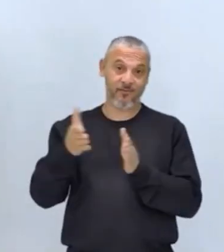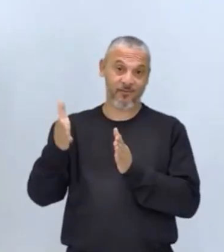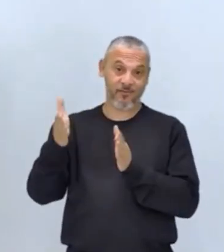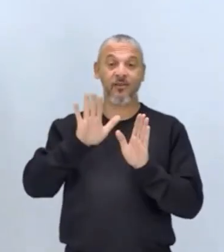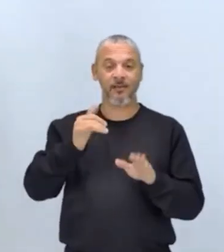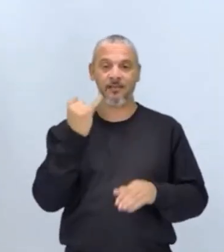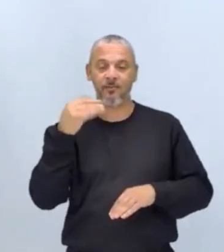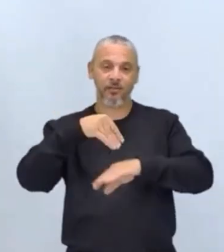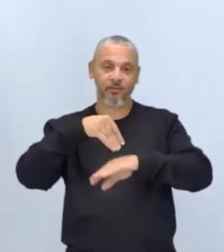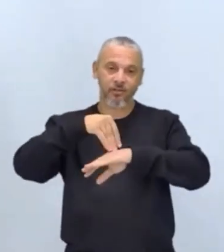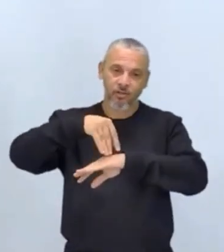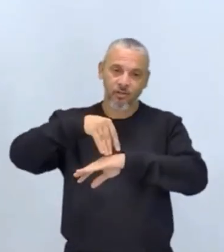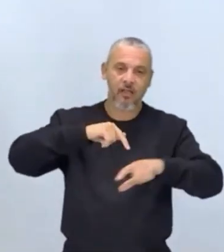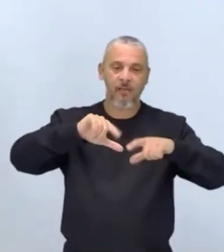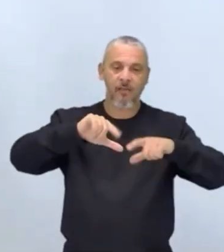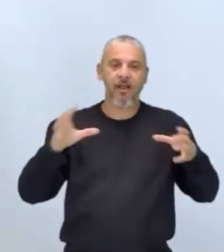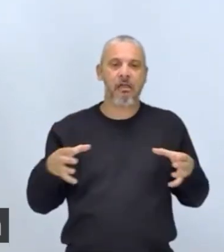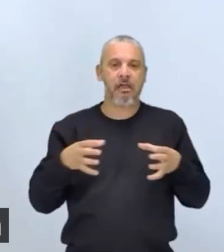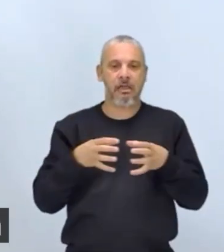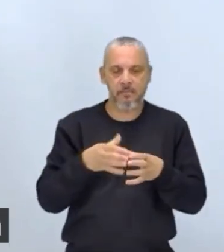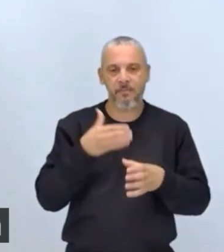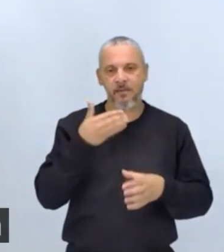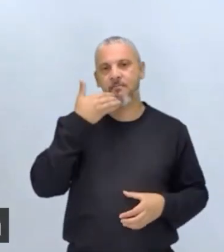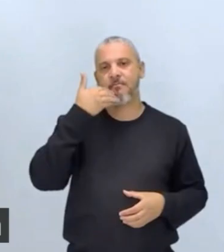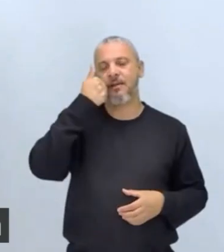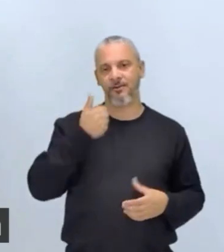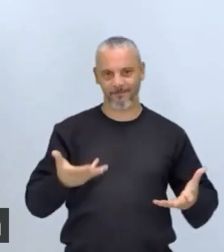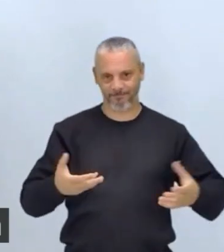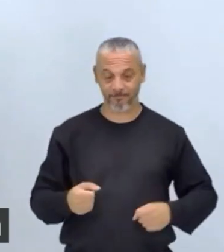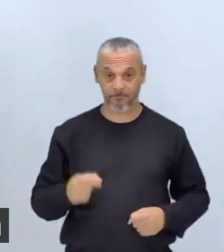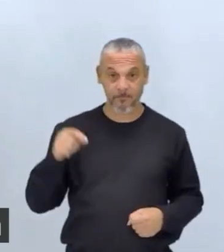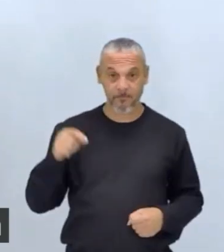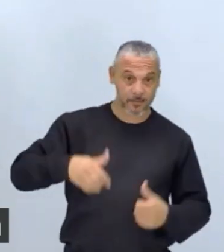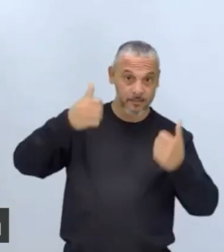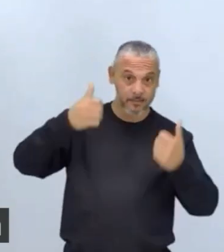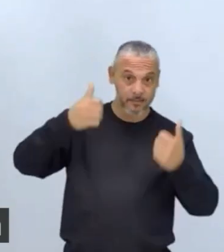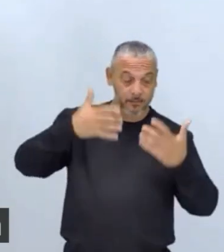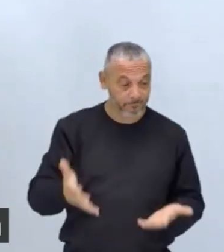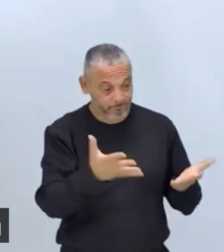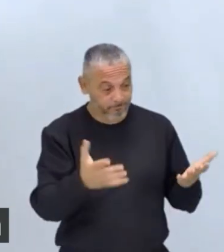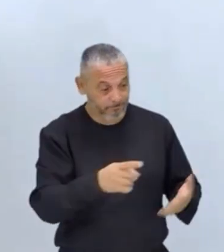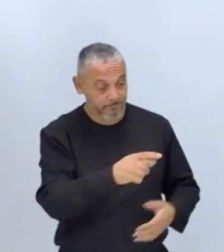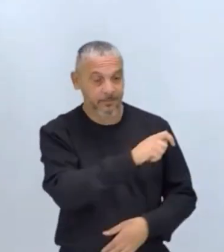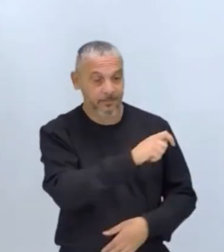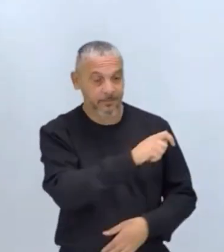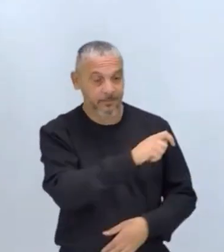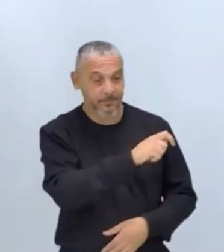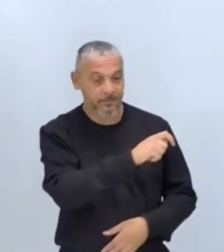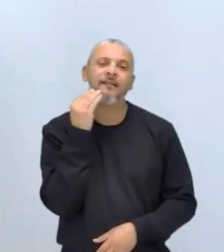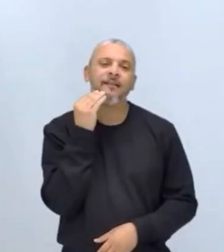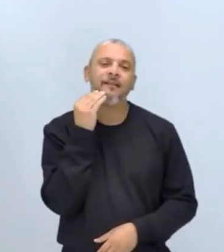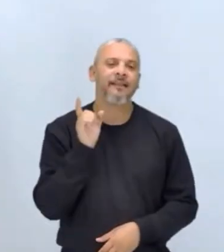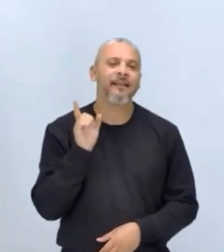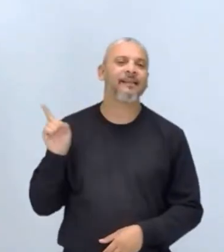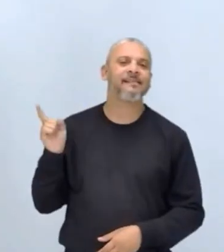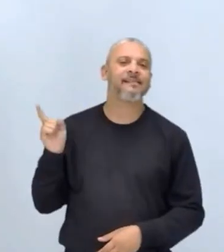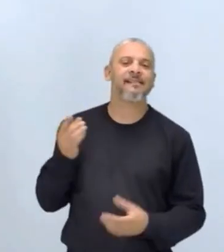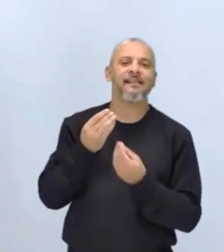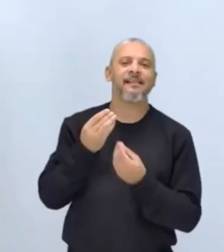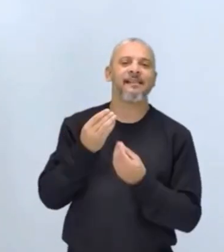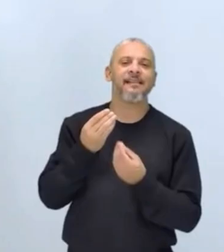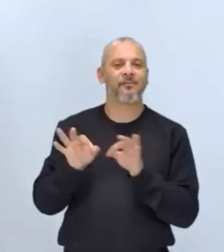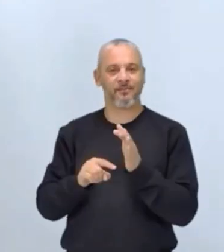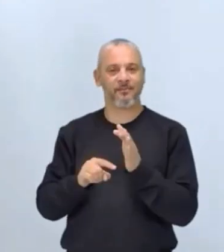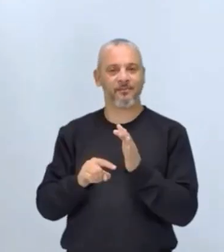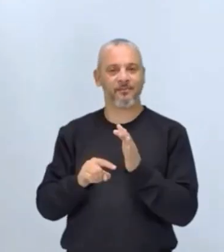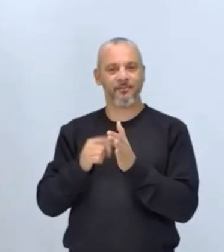sozinhos, nós sempre indicamos o trabalho em equipe para os alunos. E aqui você pode incentivar um teste funcional de quando eles montarem